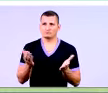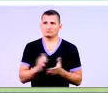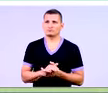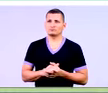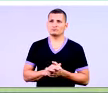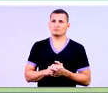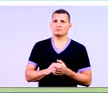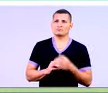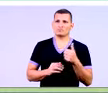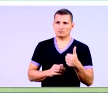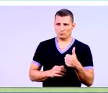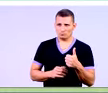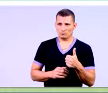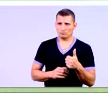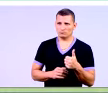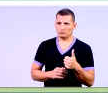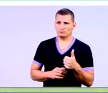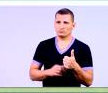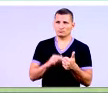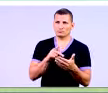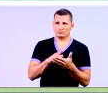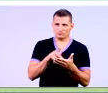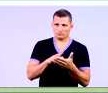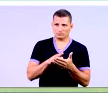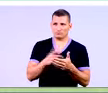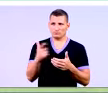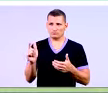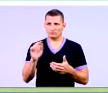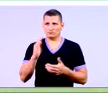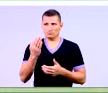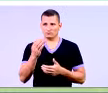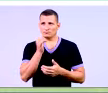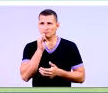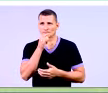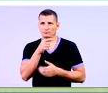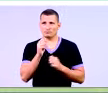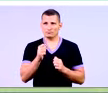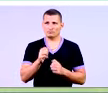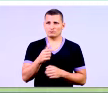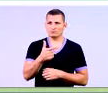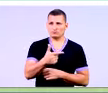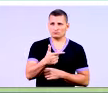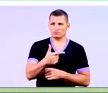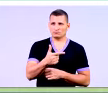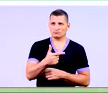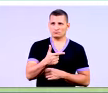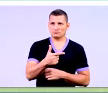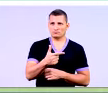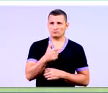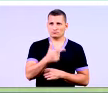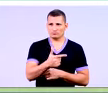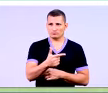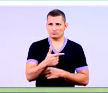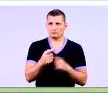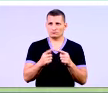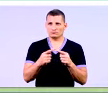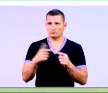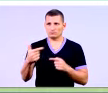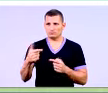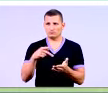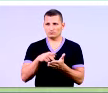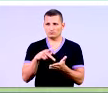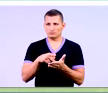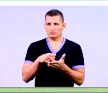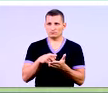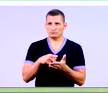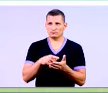ea outra é falsa por exemplo aqui pode ser 2 mais 2 dois é igual a 2 verdadeiro